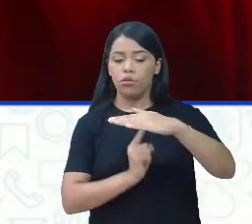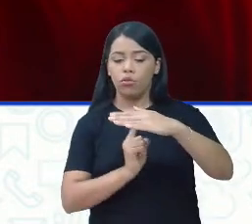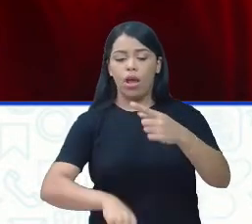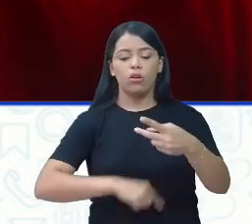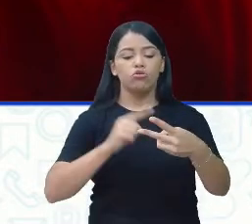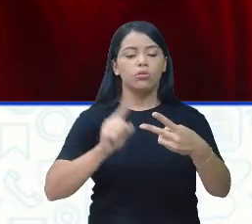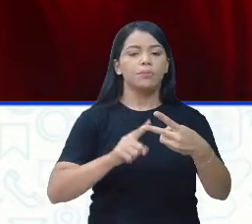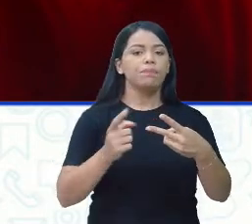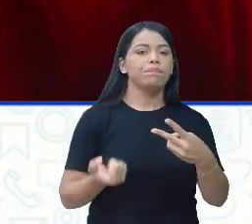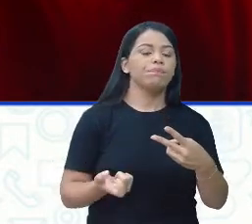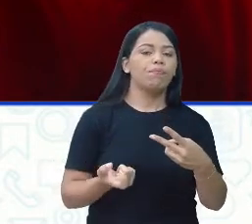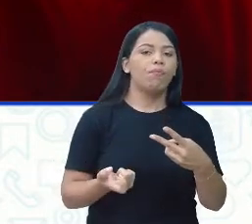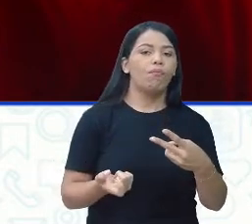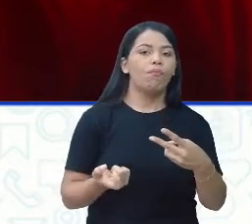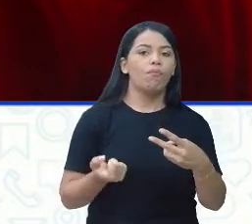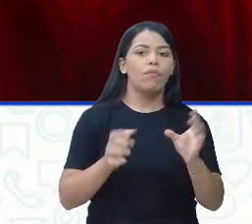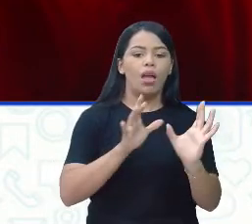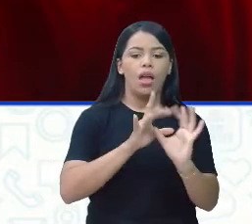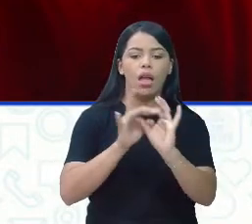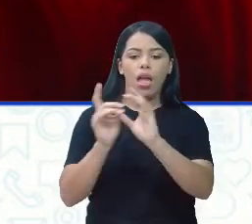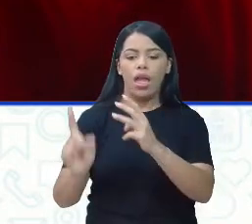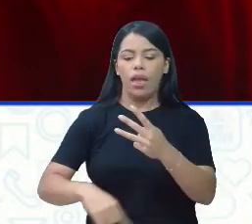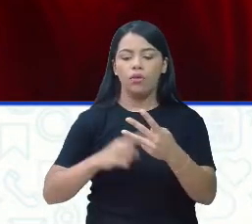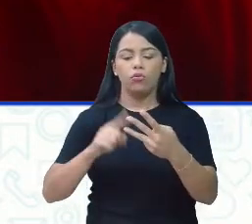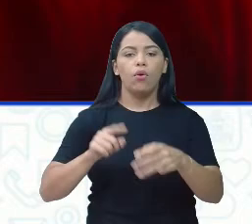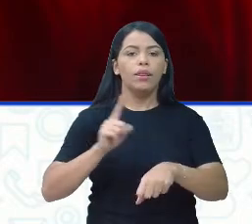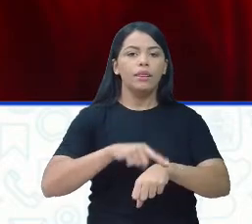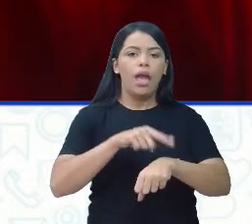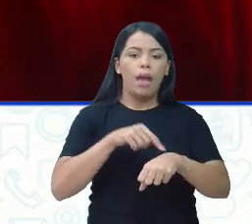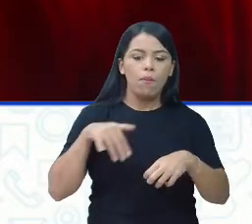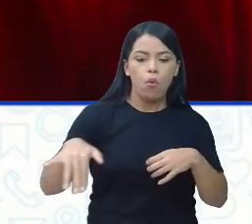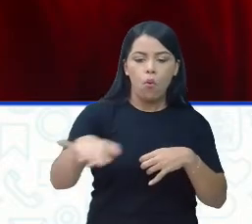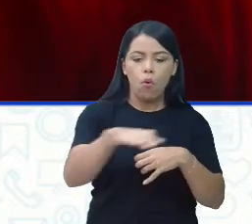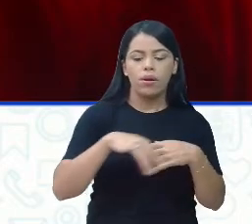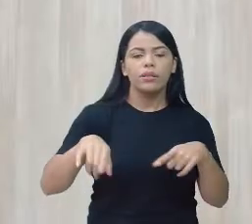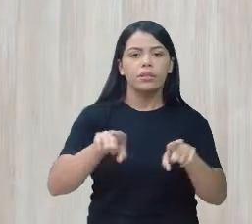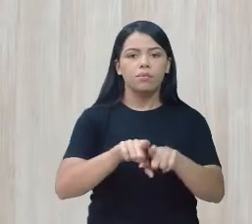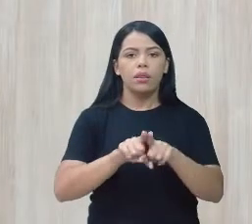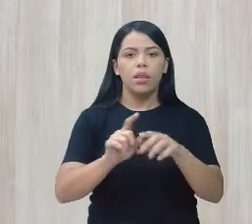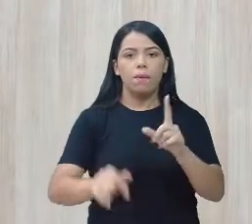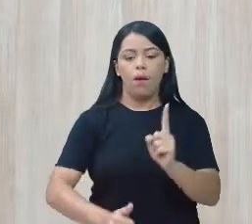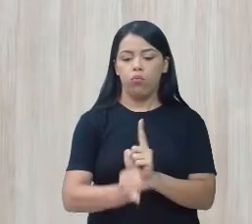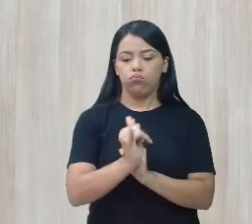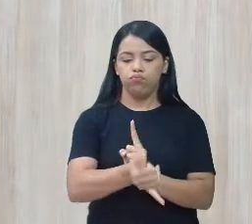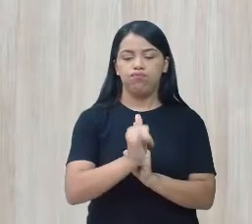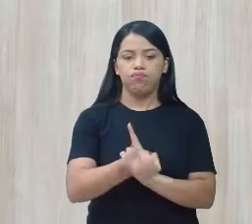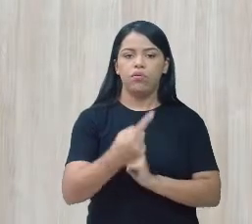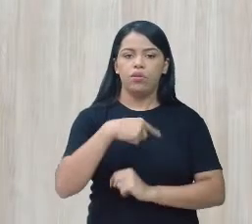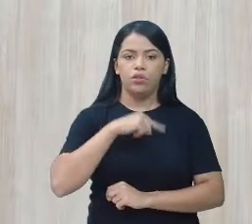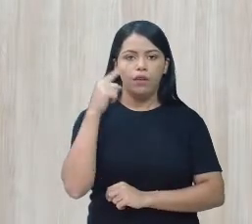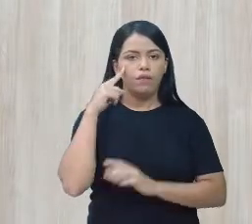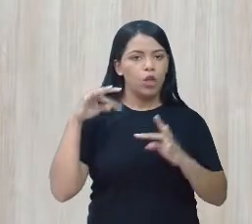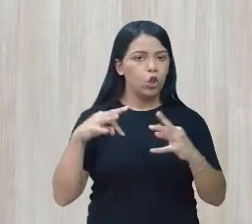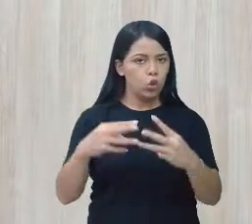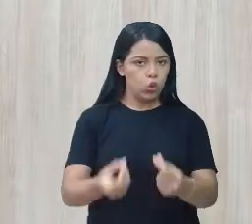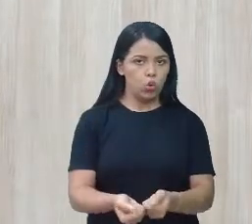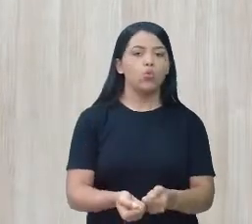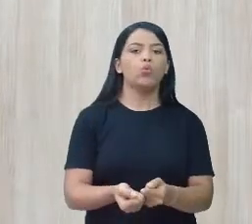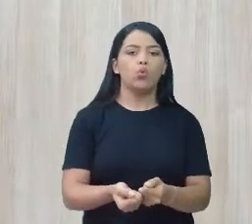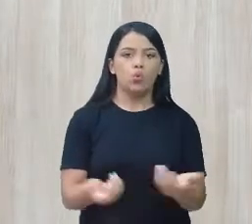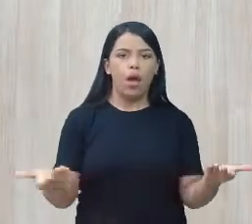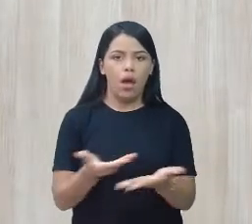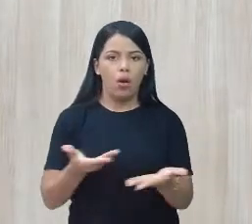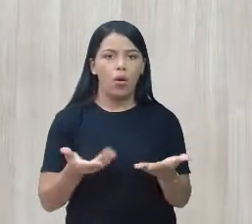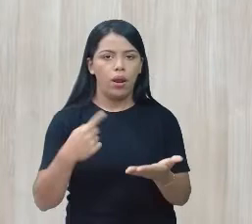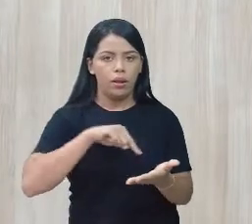ele precisa de um tempo, ele precisa de um espaço e ele precisa de um narrador. A gente vai ver todas essas aplicabilidades desse texto narrativo ao longo